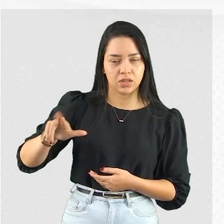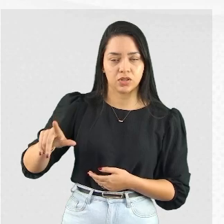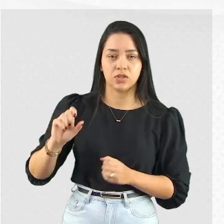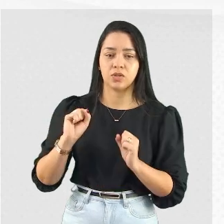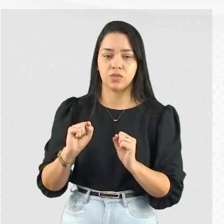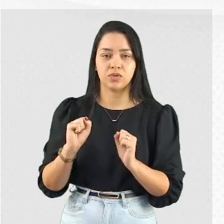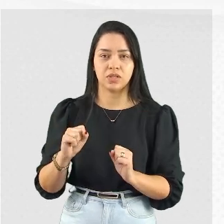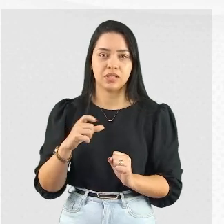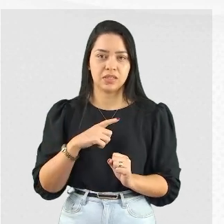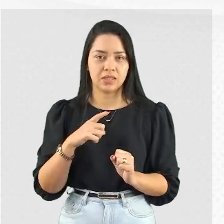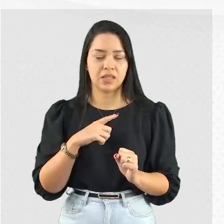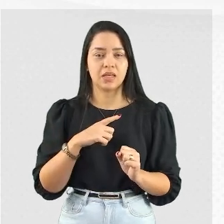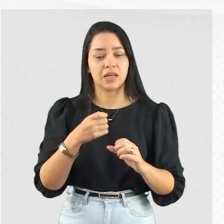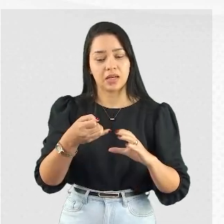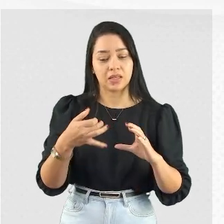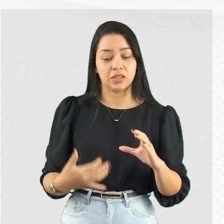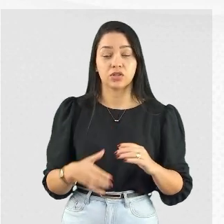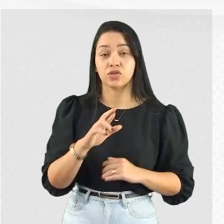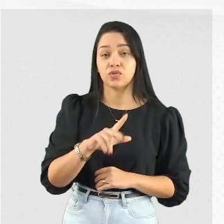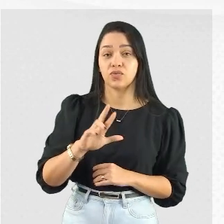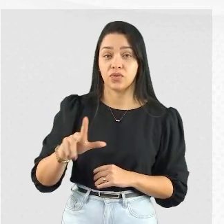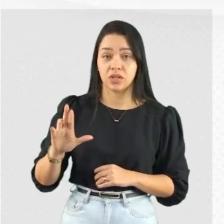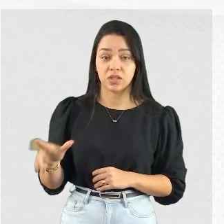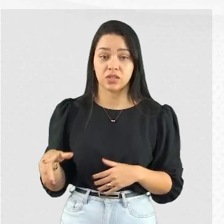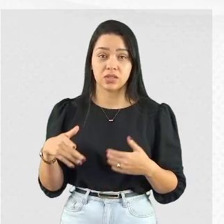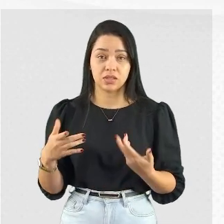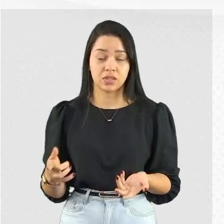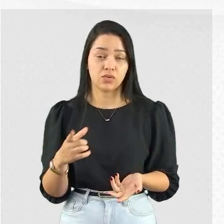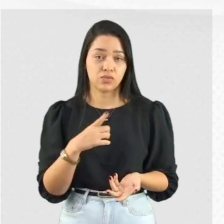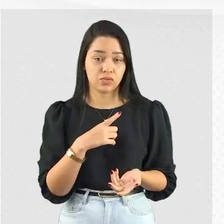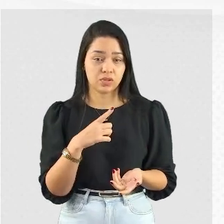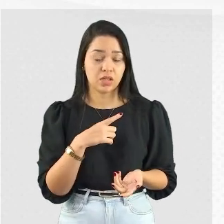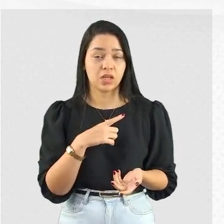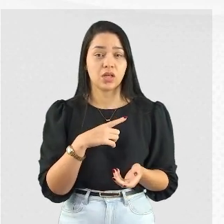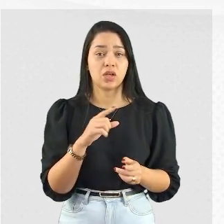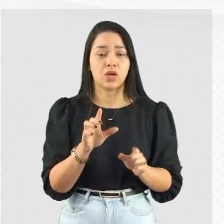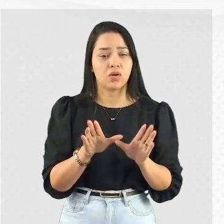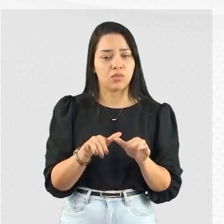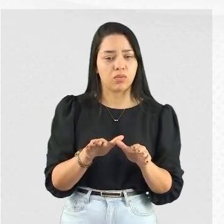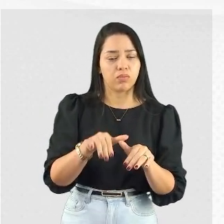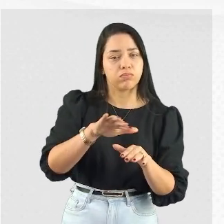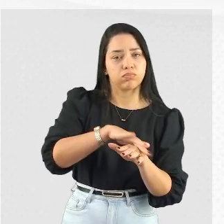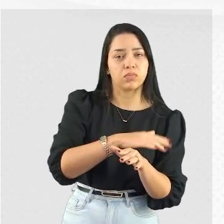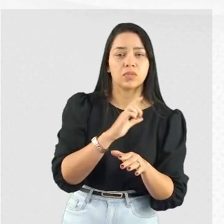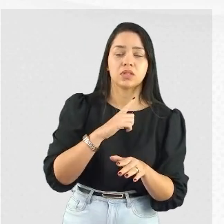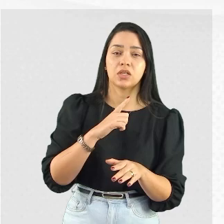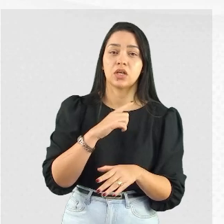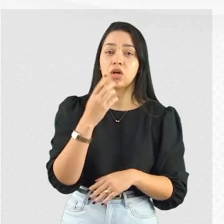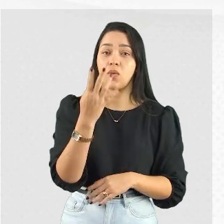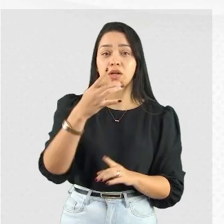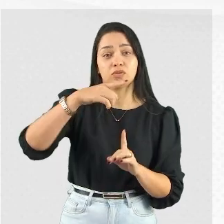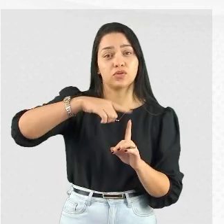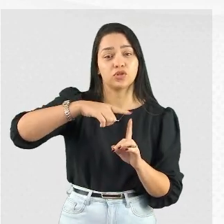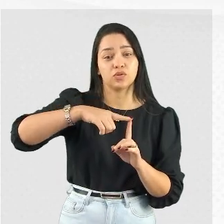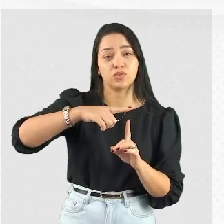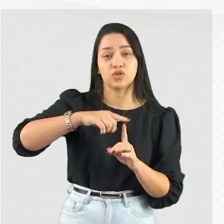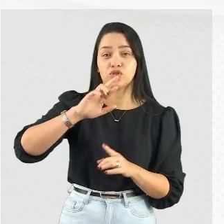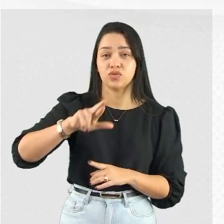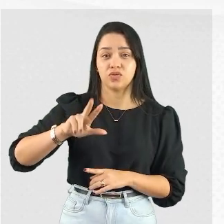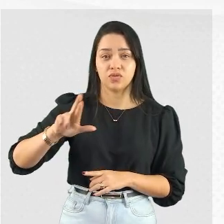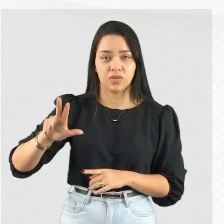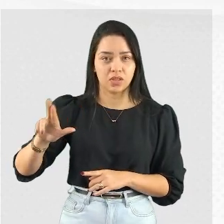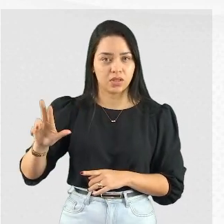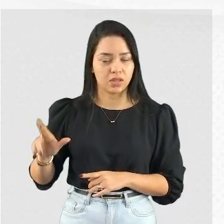gerar características diferentes. Então, a gente tem ali, né, nos periquitos, a gente tem 4 tipos de plumagens diferentes. Nós temos